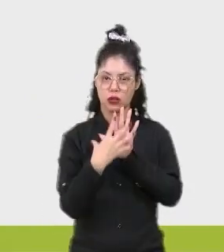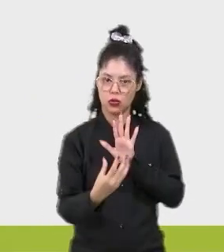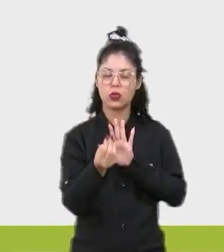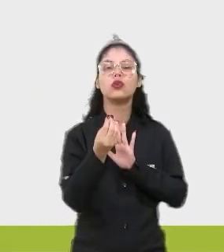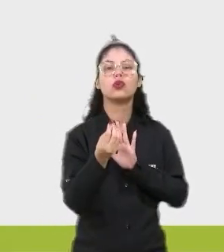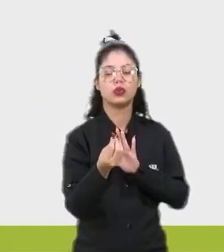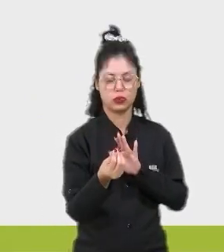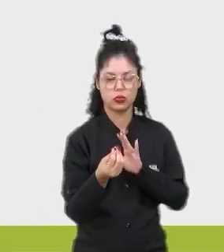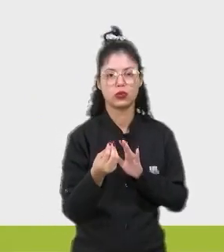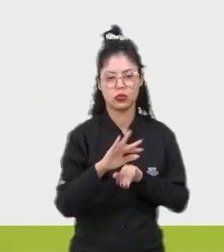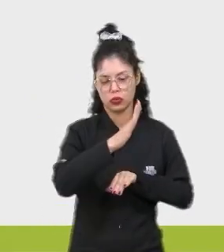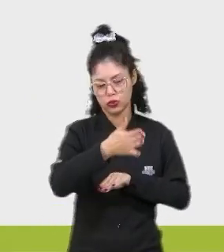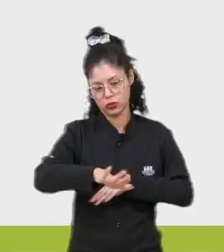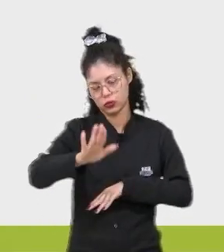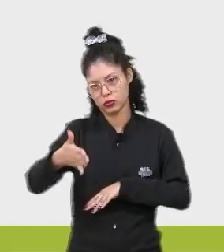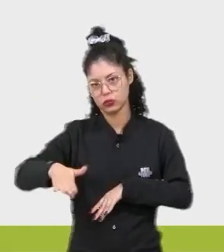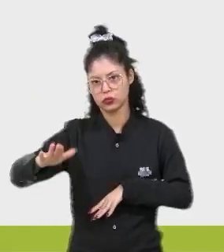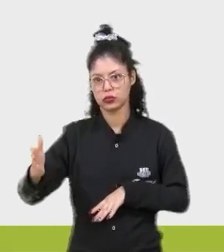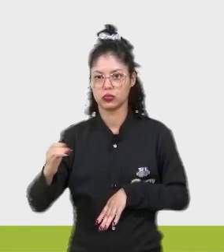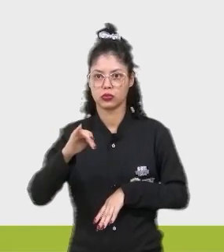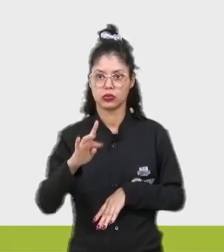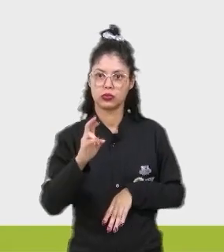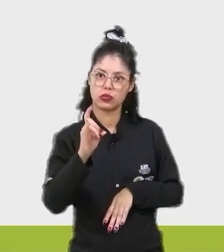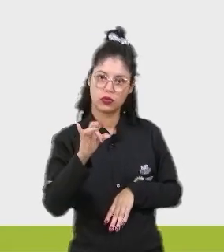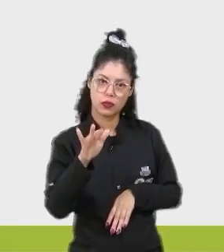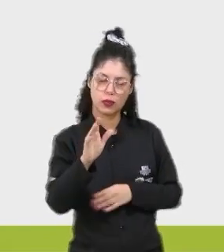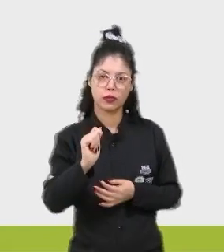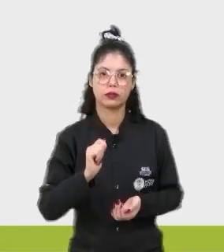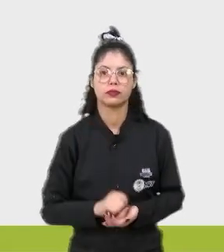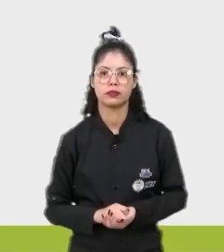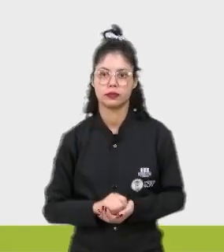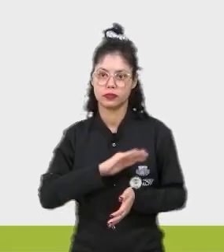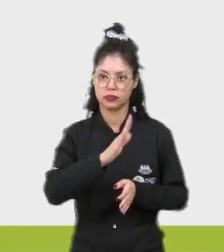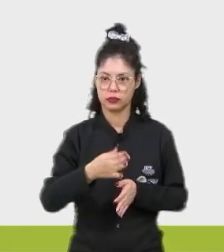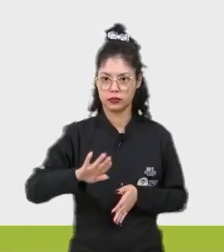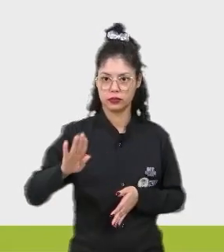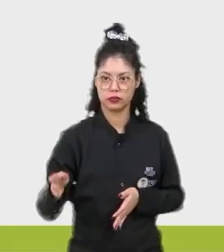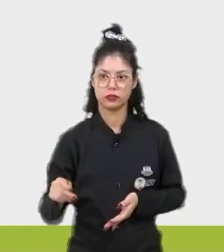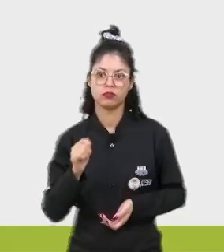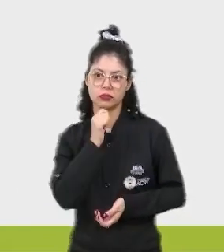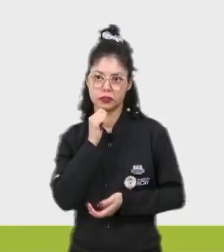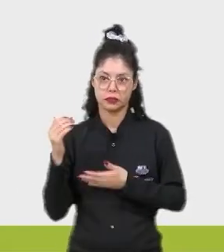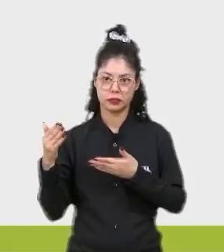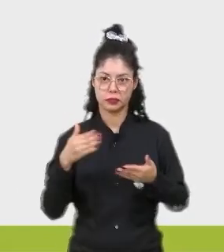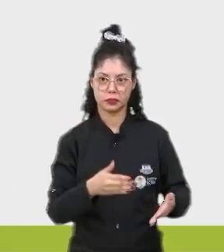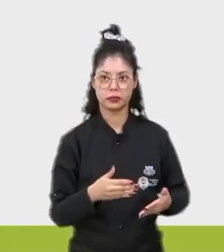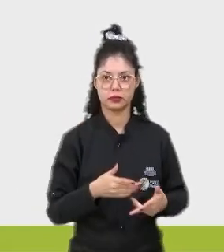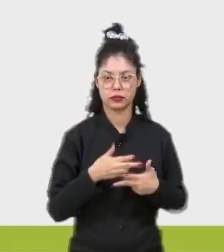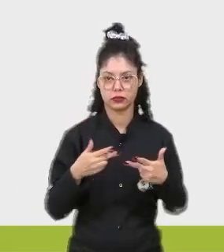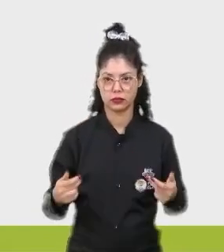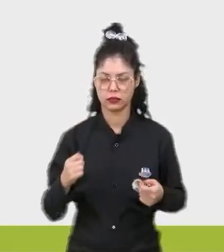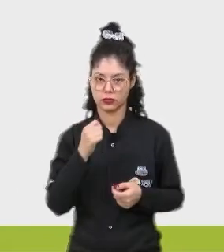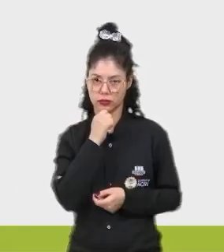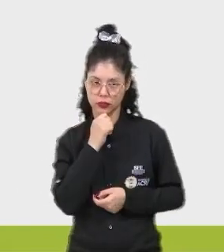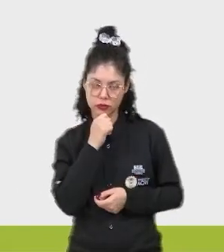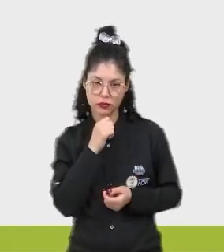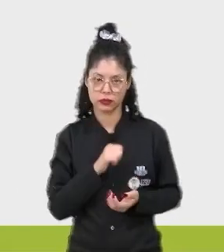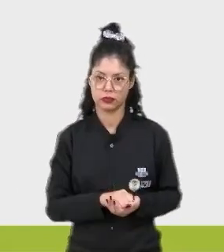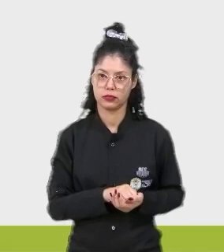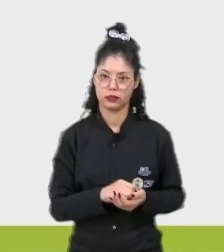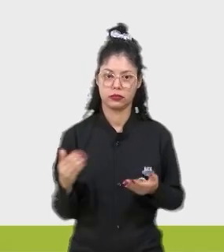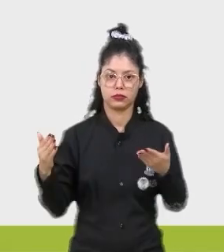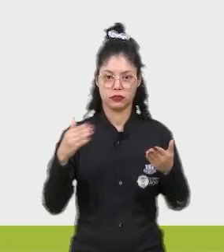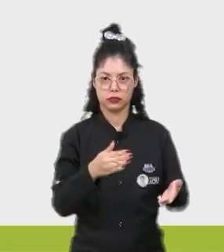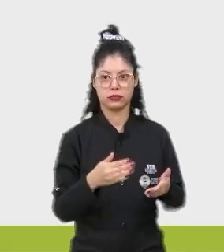emite ondas ultrassônicas, né? Aí essas ondas ultrassônicas chegam no objeto e esse